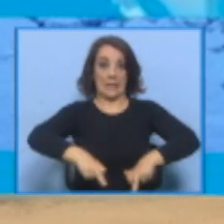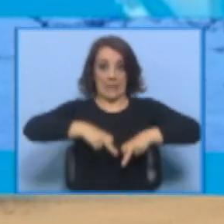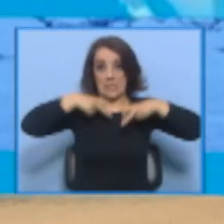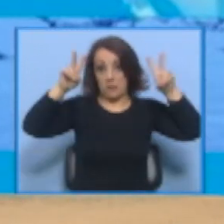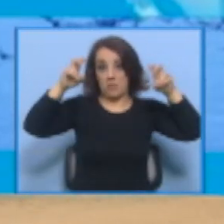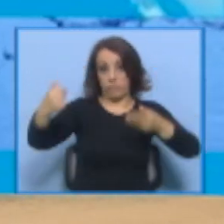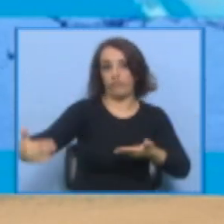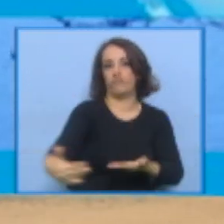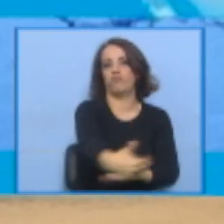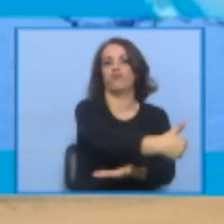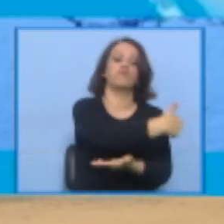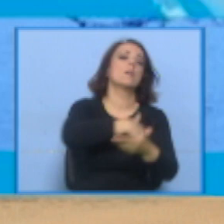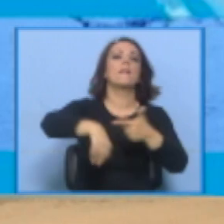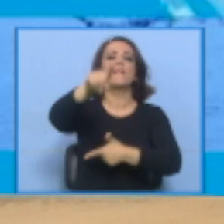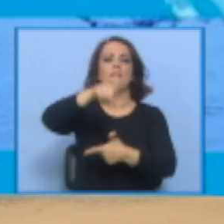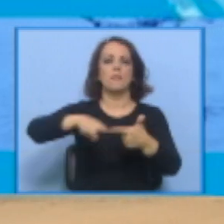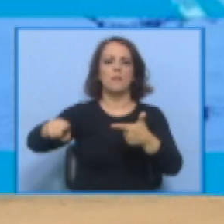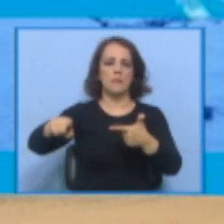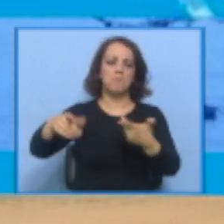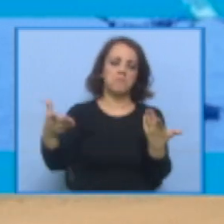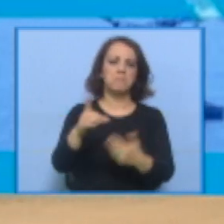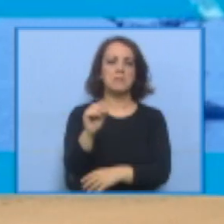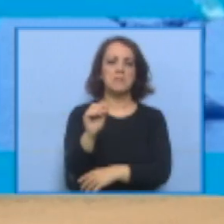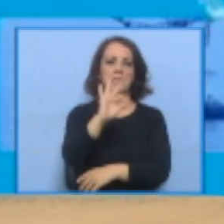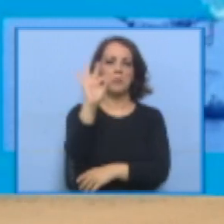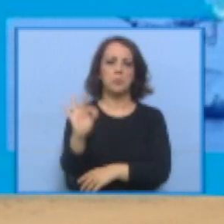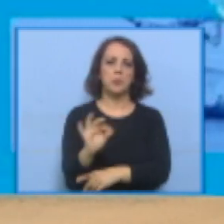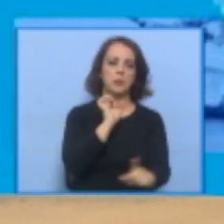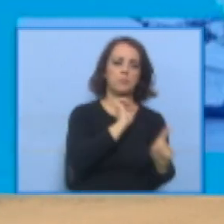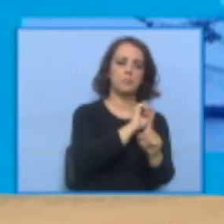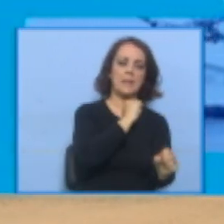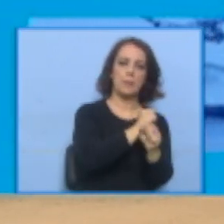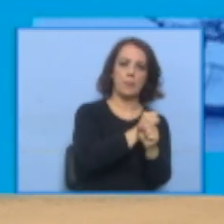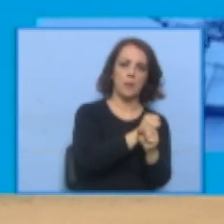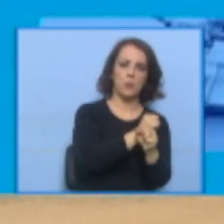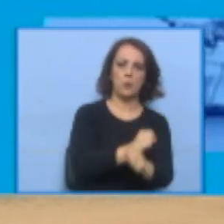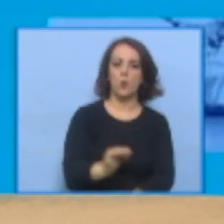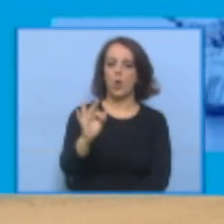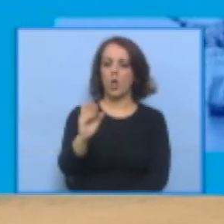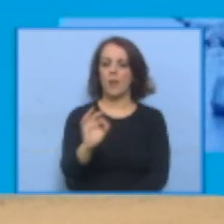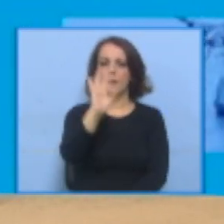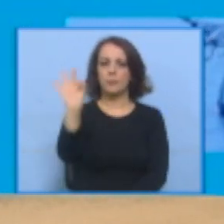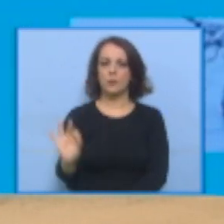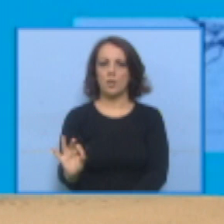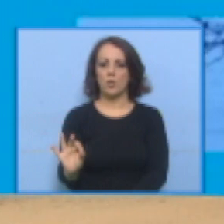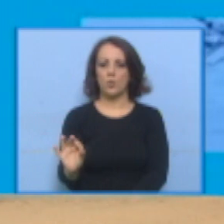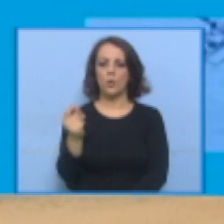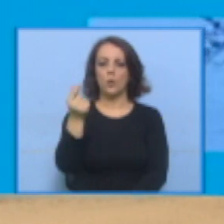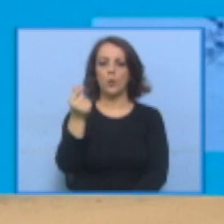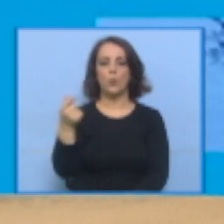que era cerca de 60% para o trabalho e 40% para o